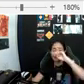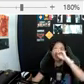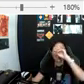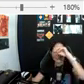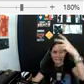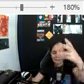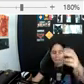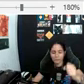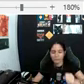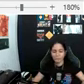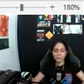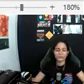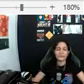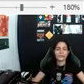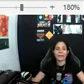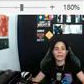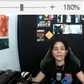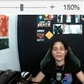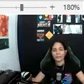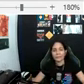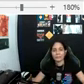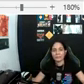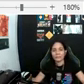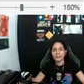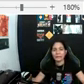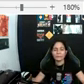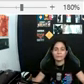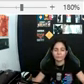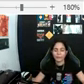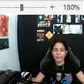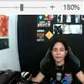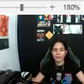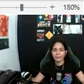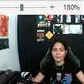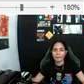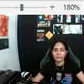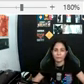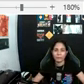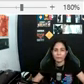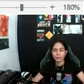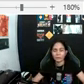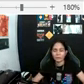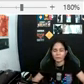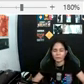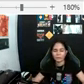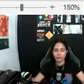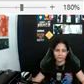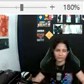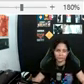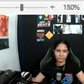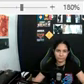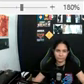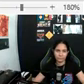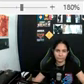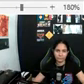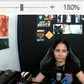final, 10 anos depois, dizer, ah, a criança cresceu, ficou com a altura X.